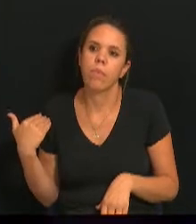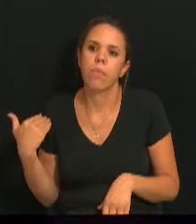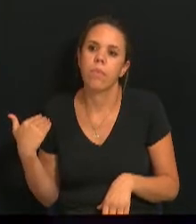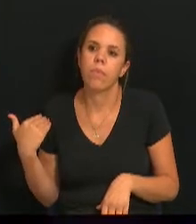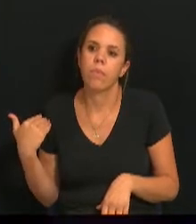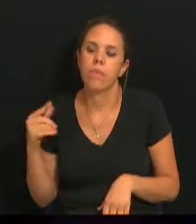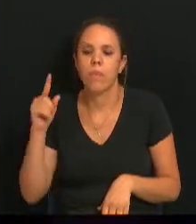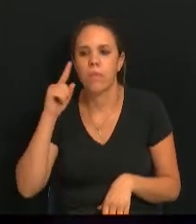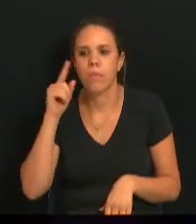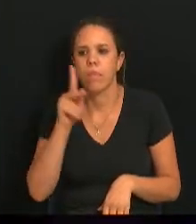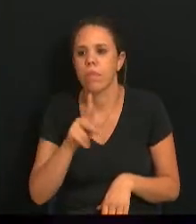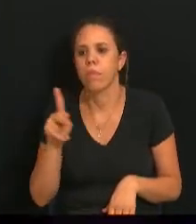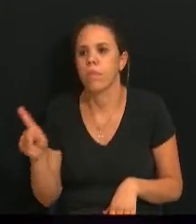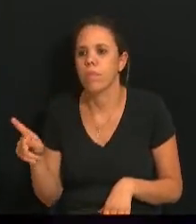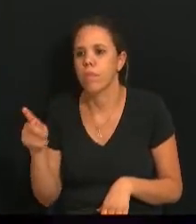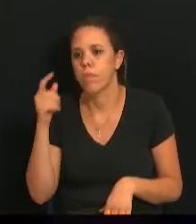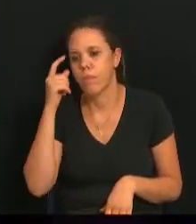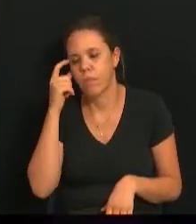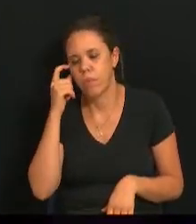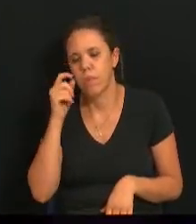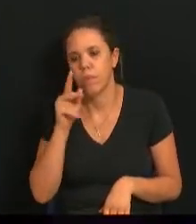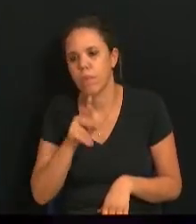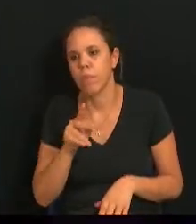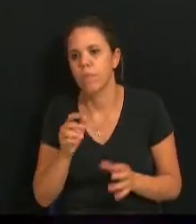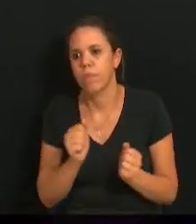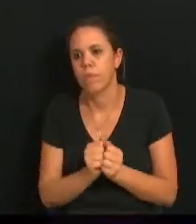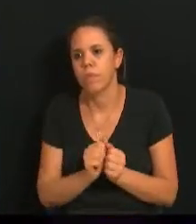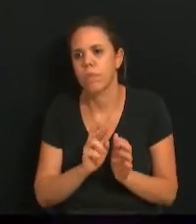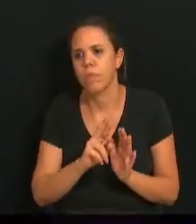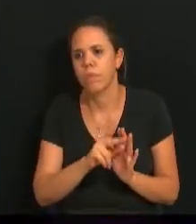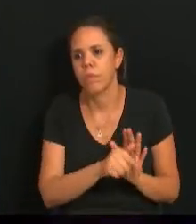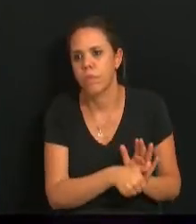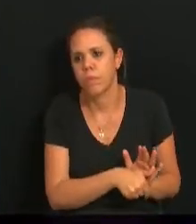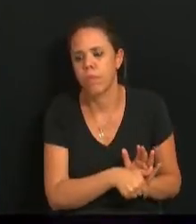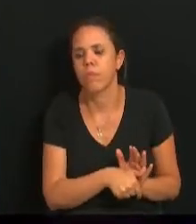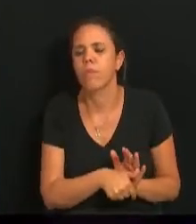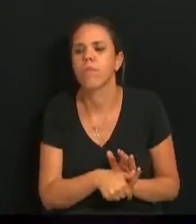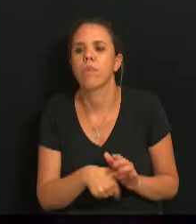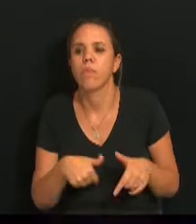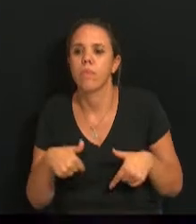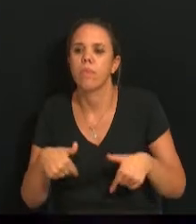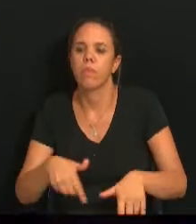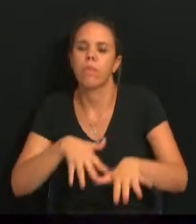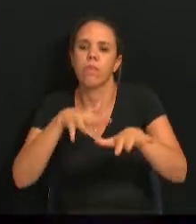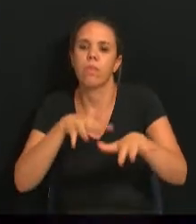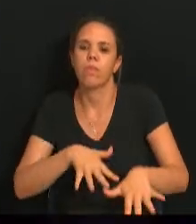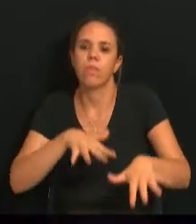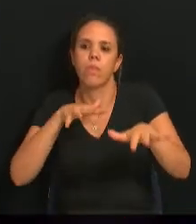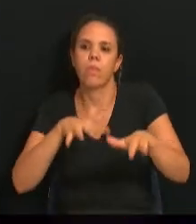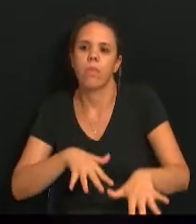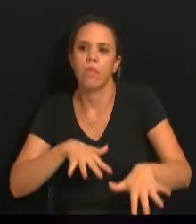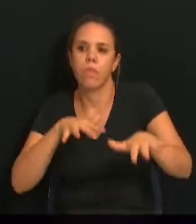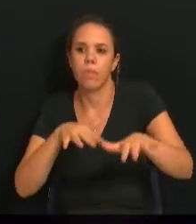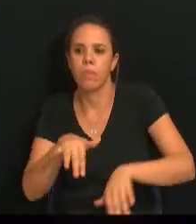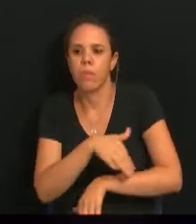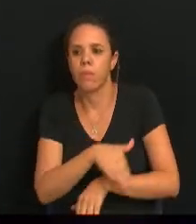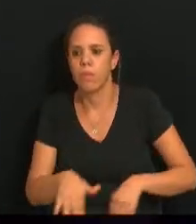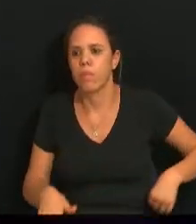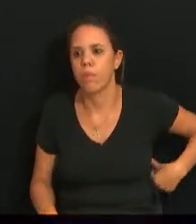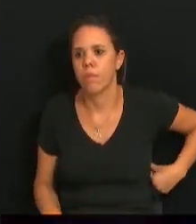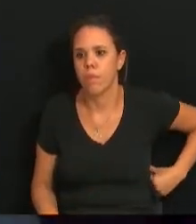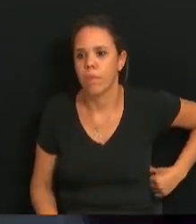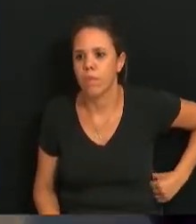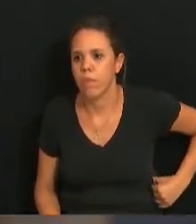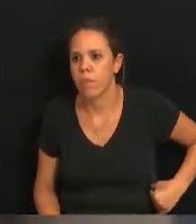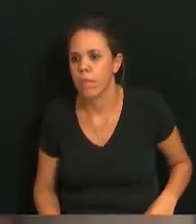Dia dos Professores, o coletivo de educadores, junto com vários outros coletivos, fizemos um ato público nas ruas, demandando